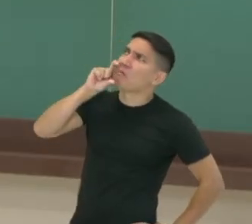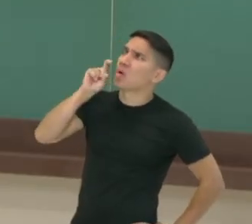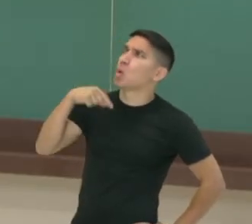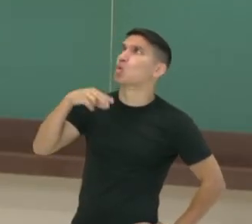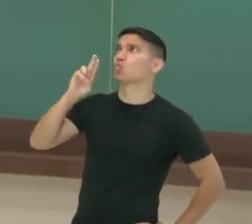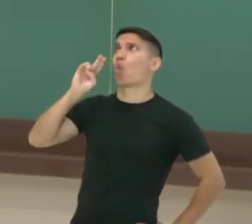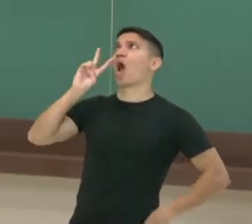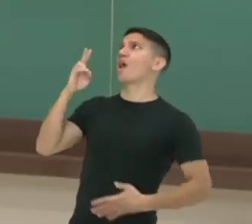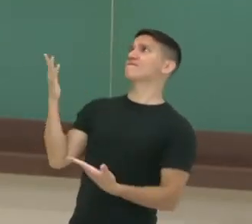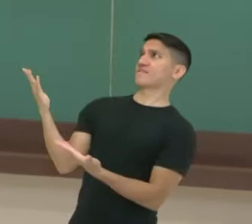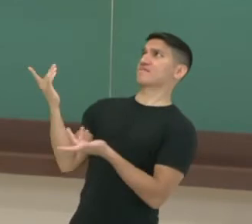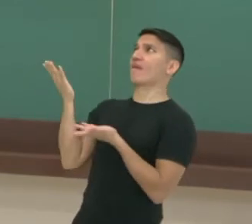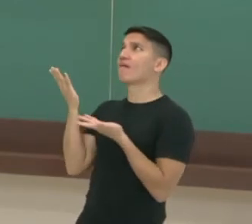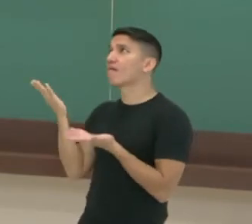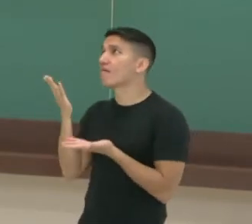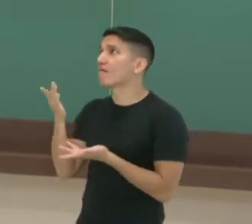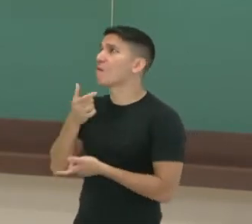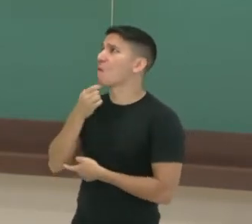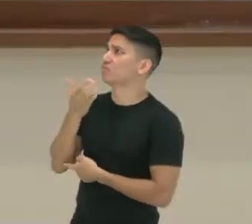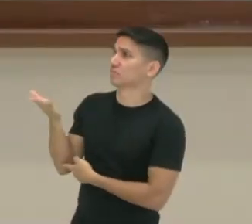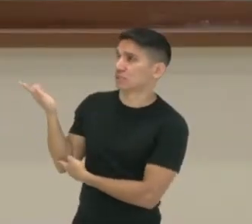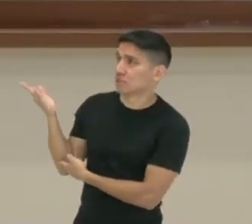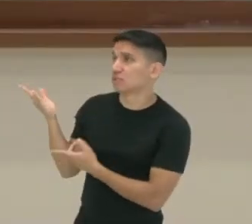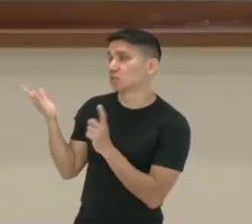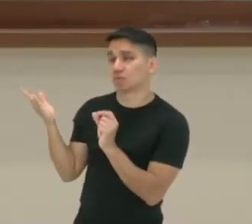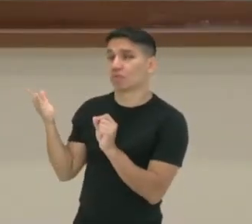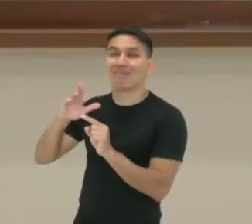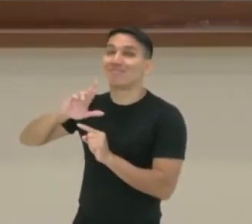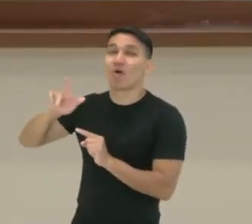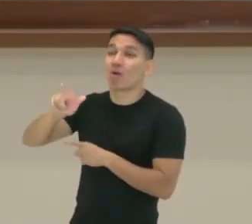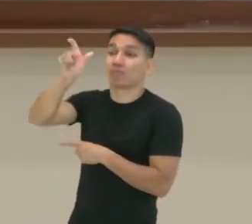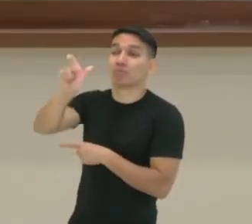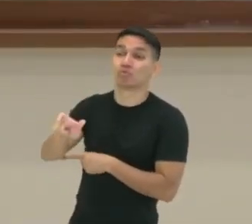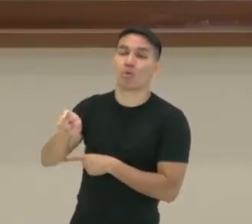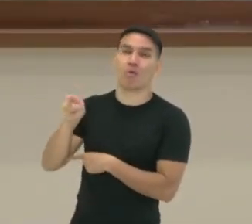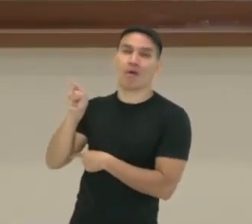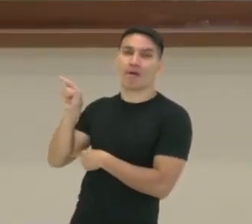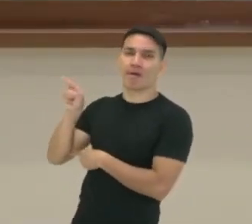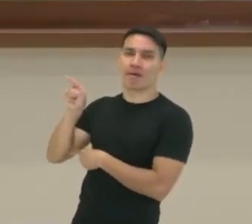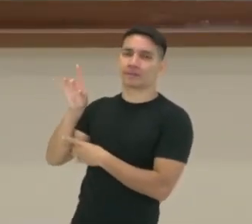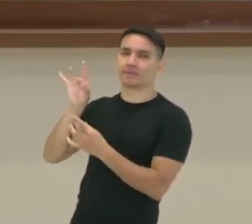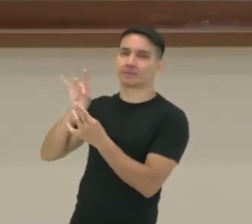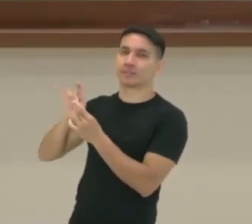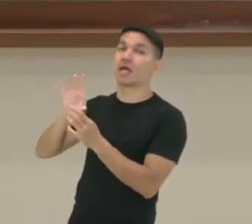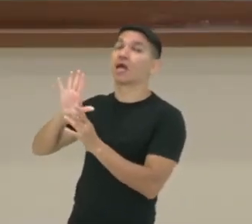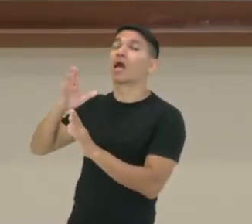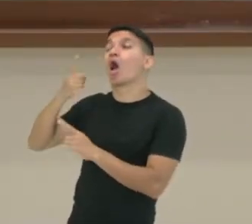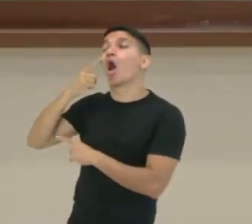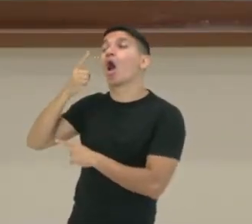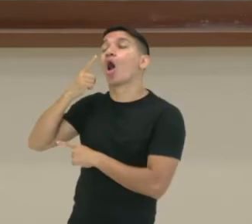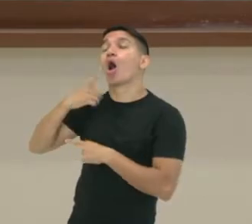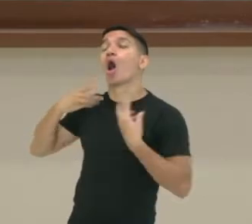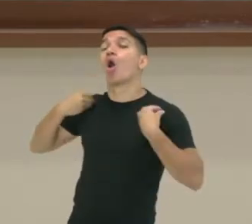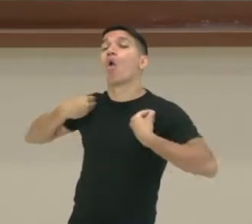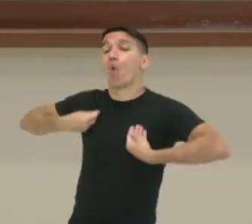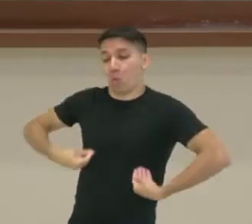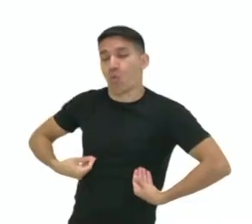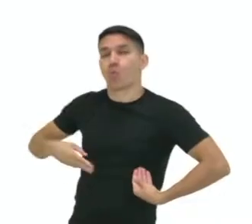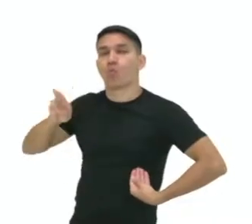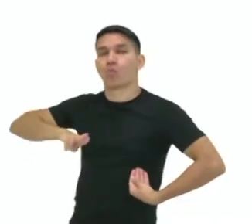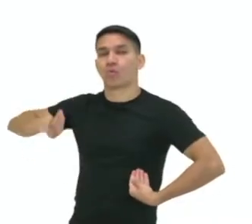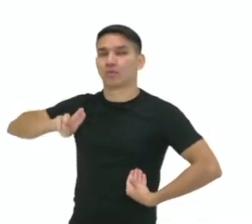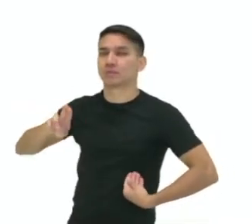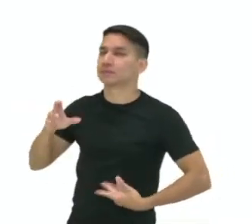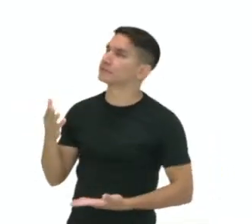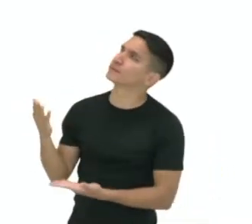vi esse rapaz, esse cara na minha vida. Mas não é a pessoa em si. Reparem na roupa dessa